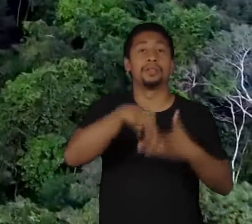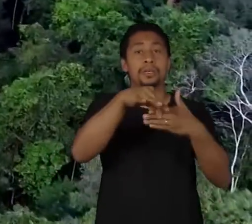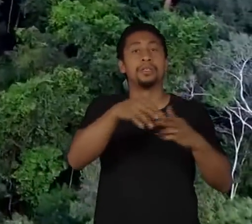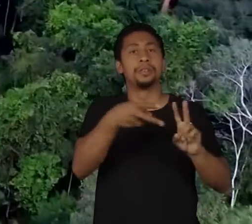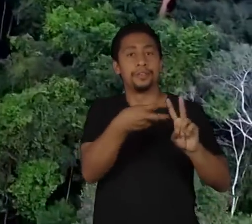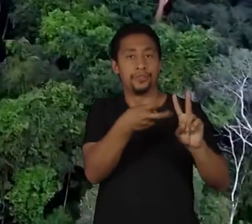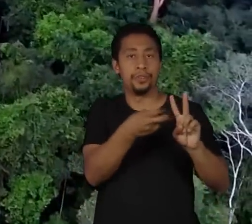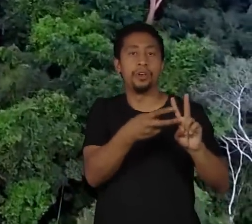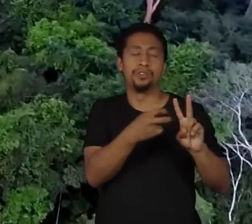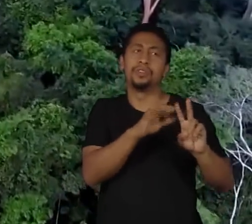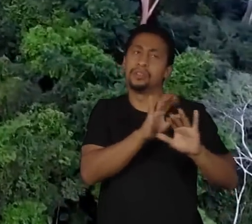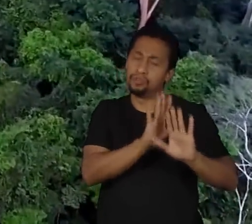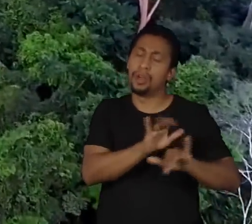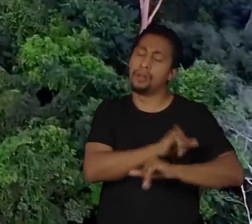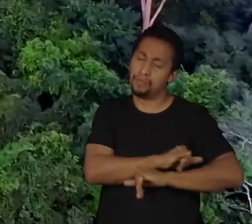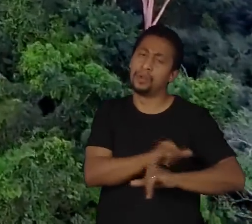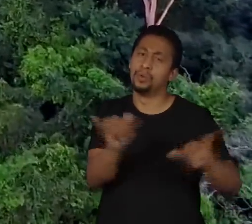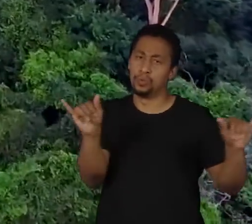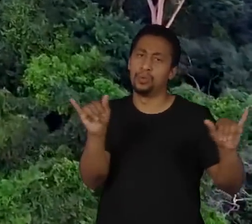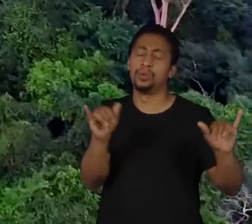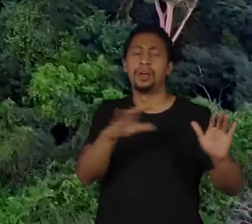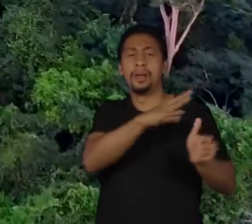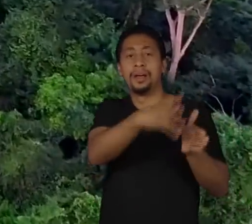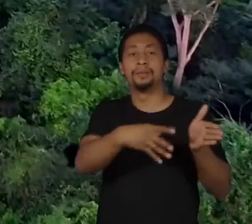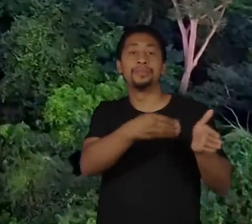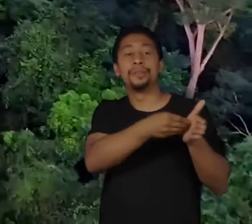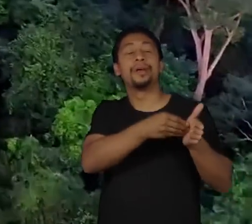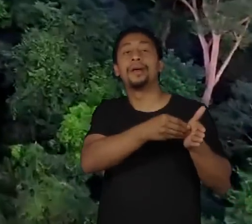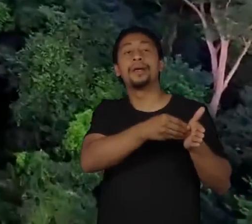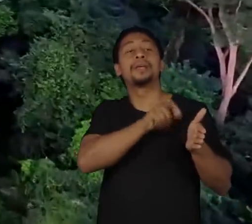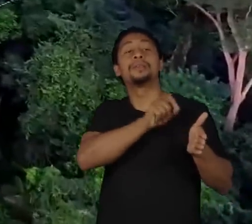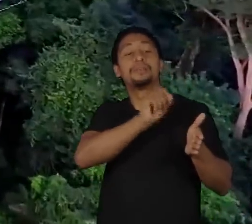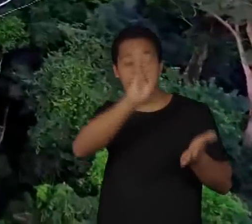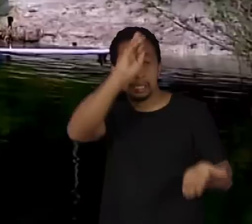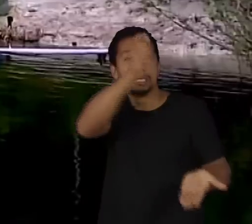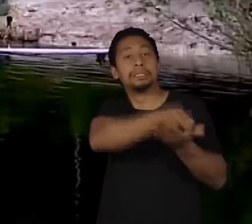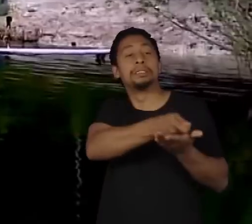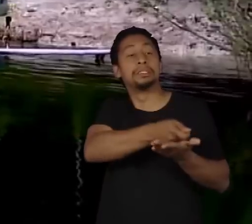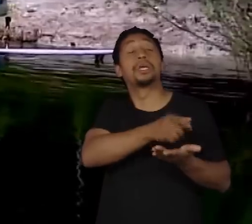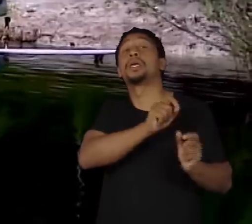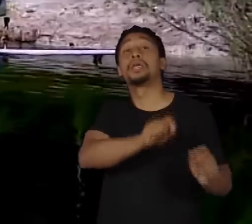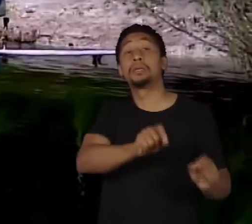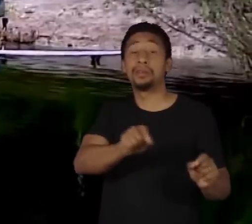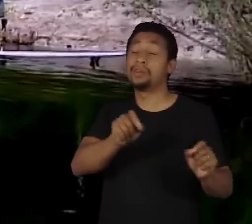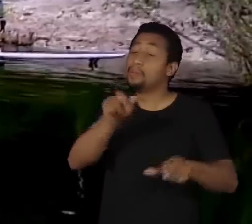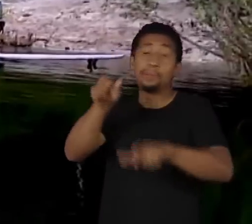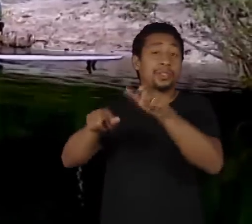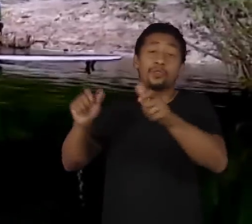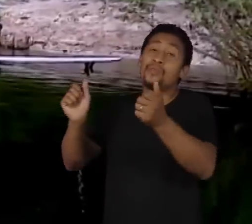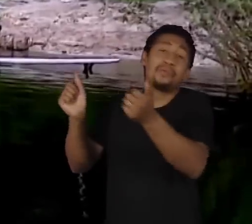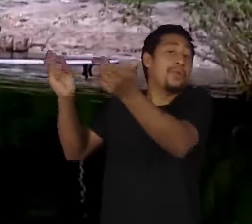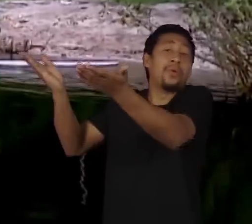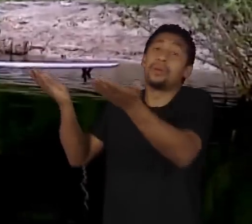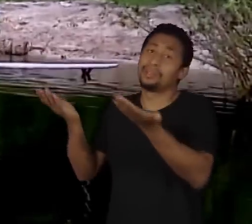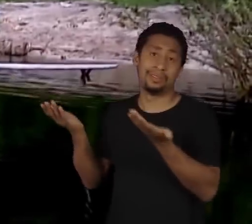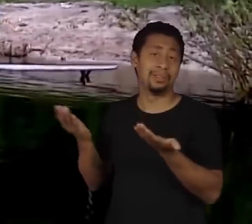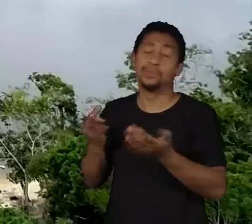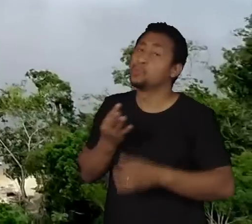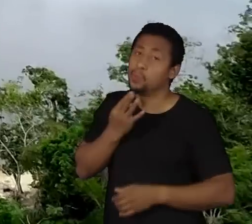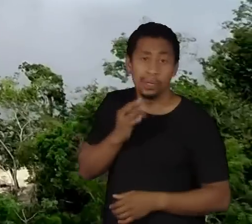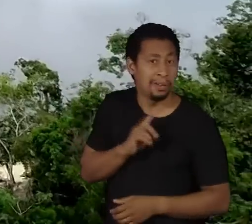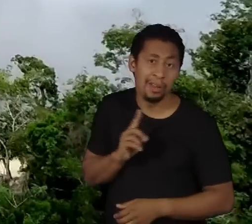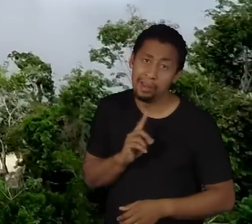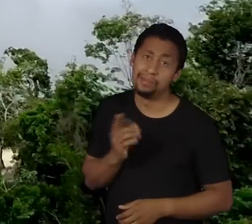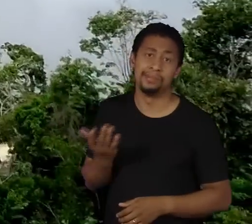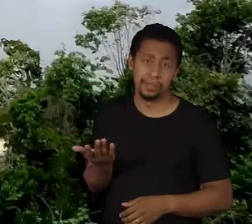né, que as decisões sobre a Amazônia são feitas fora da Amazônia, muitas vezes. Então, eu acho que essa entrada na universidade dos